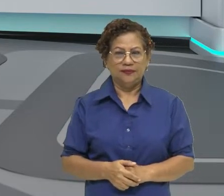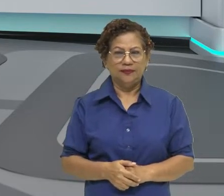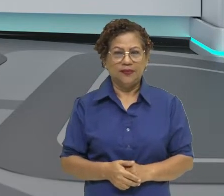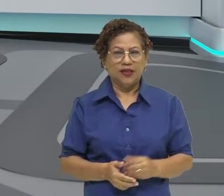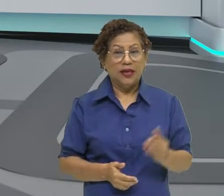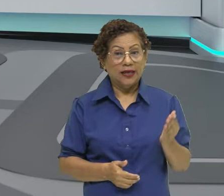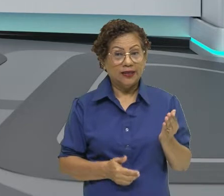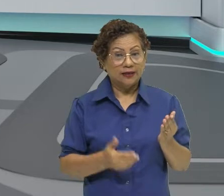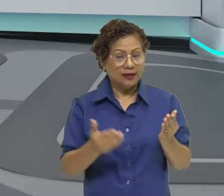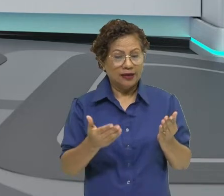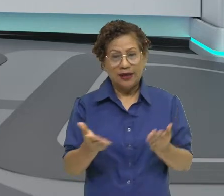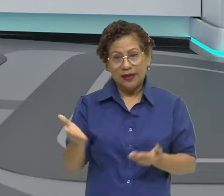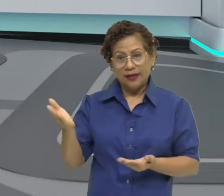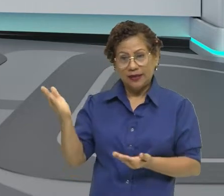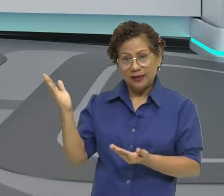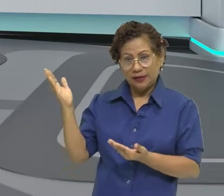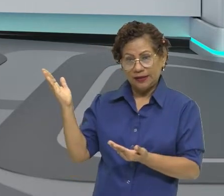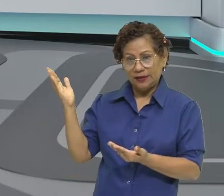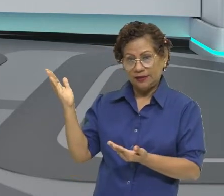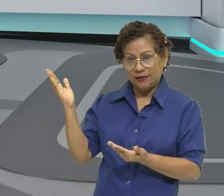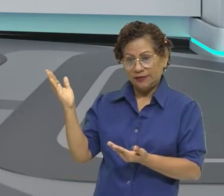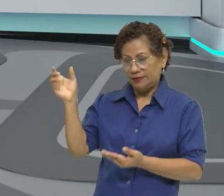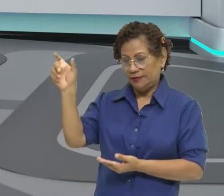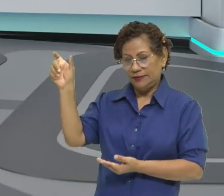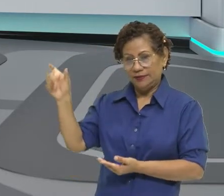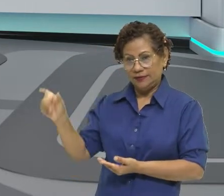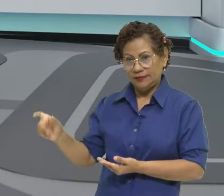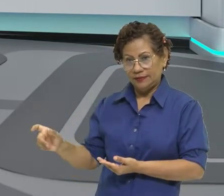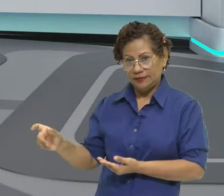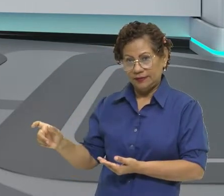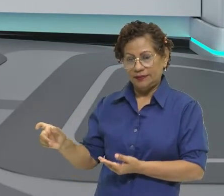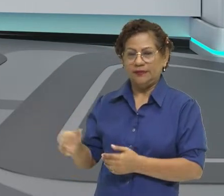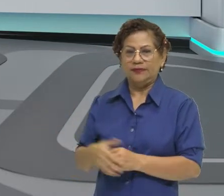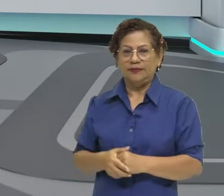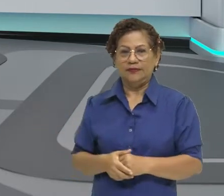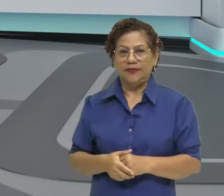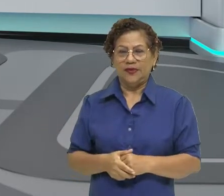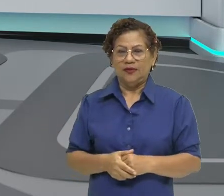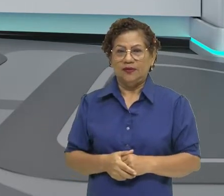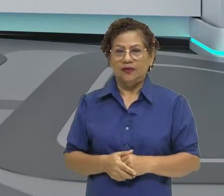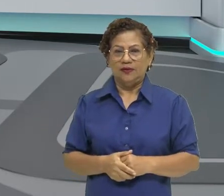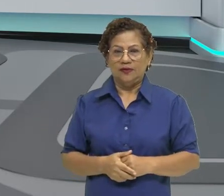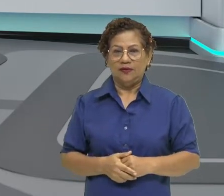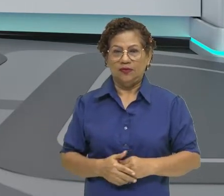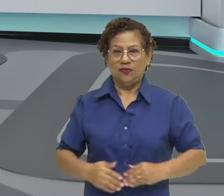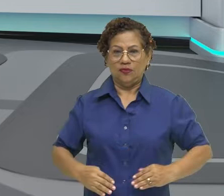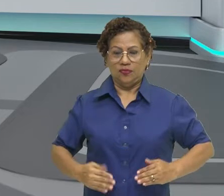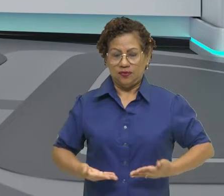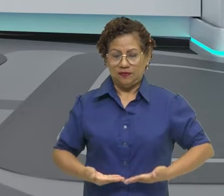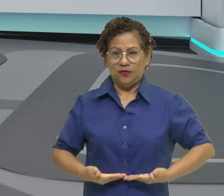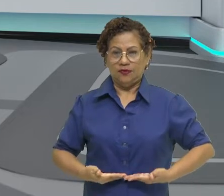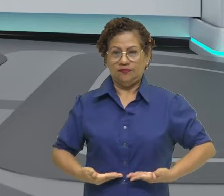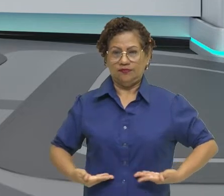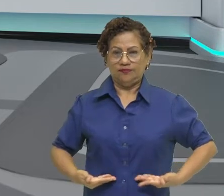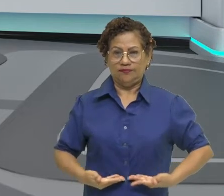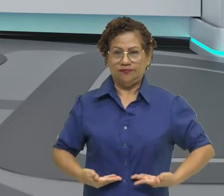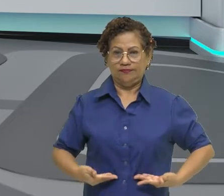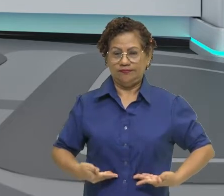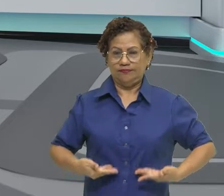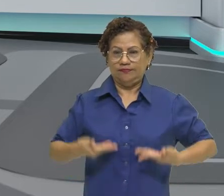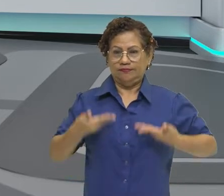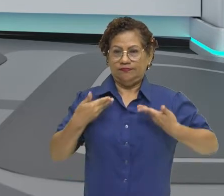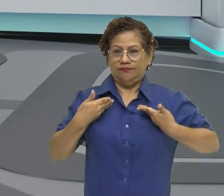ela pedia que o tronco fosse representado de frente, como ele está. Tronco de